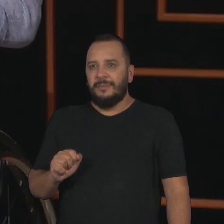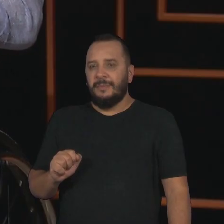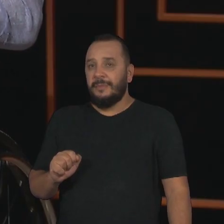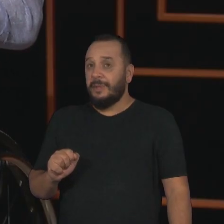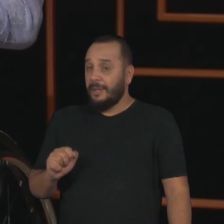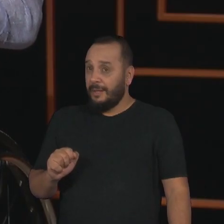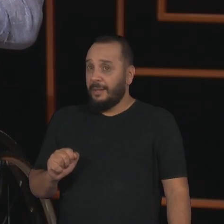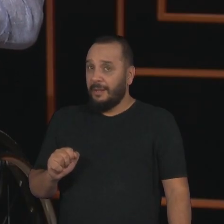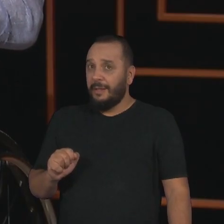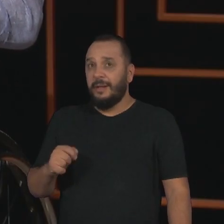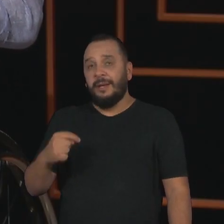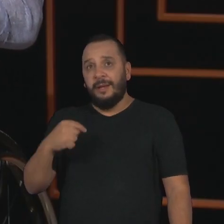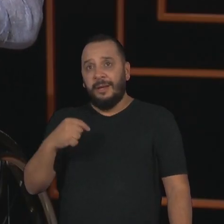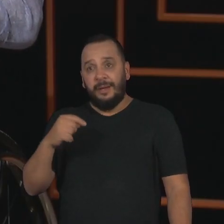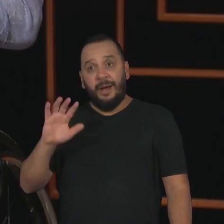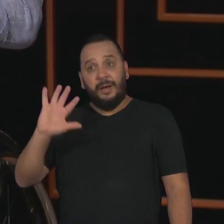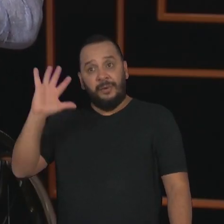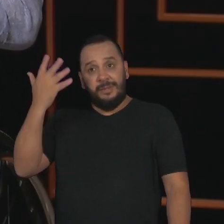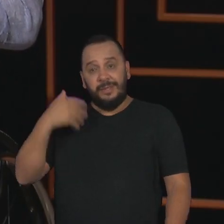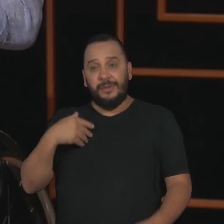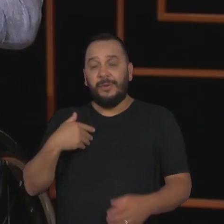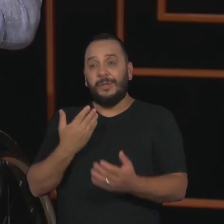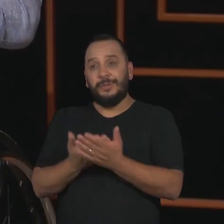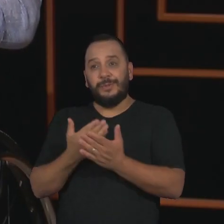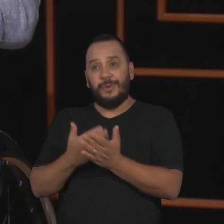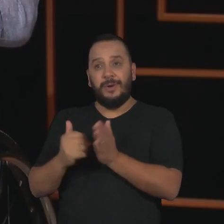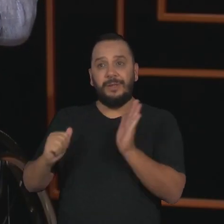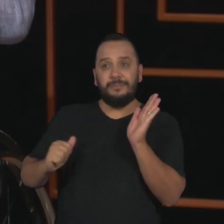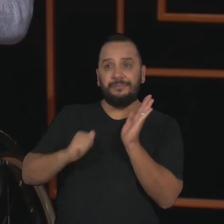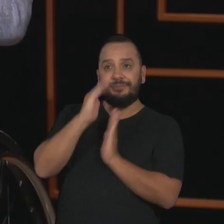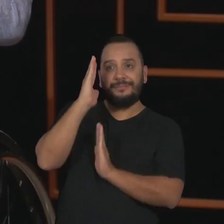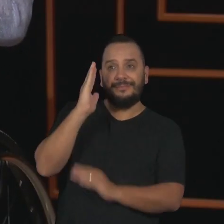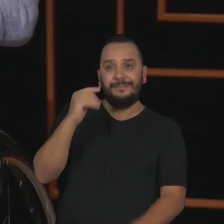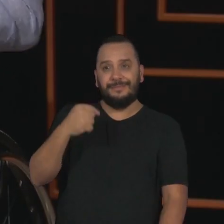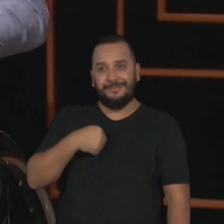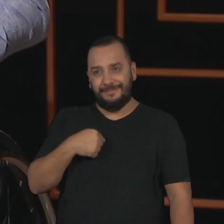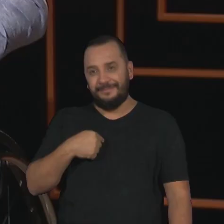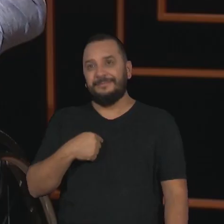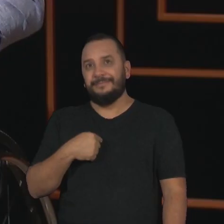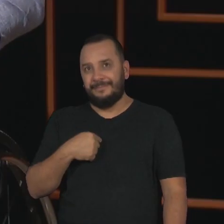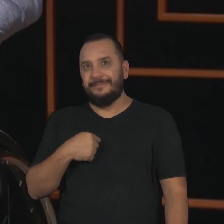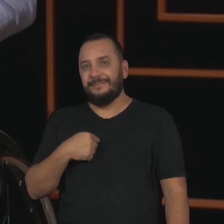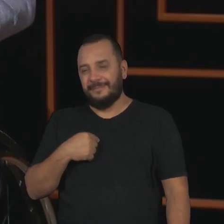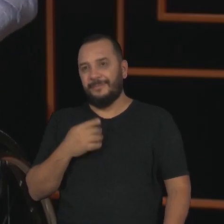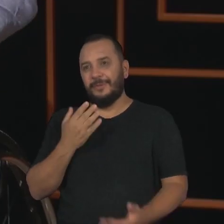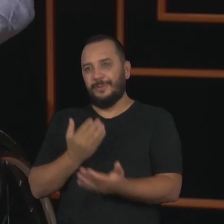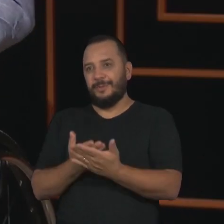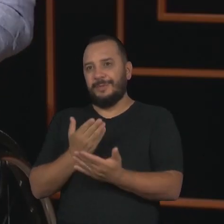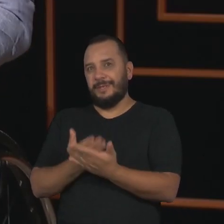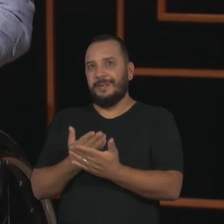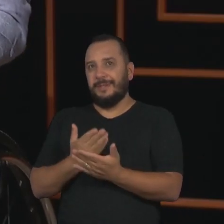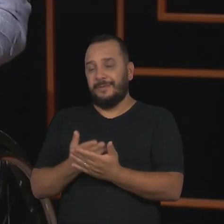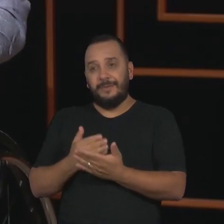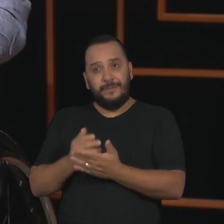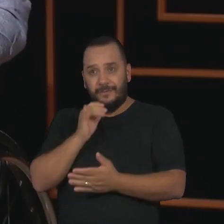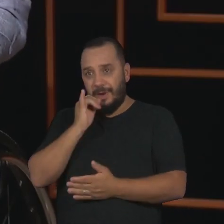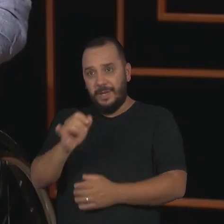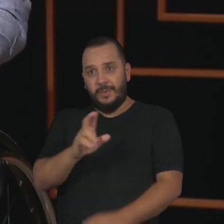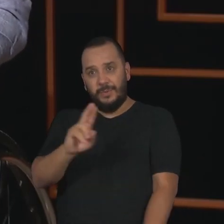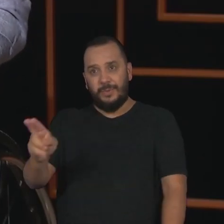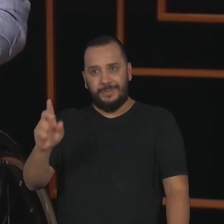Me causou uma expulsão do colégio. Né? Eu estudava num colégio, que eu não vou citar o